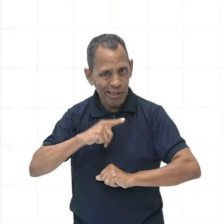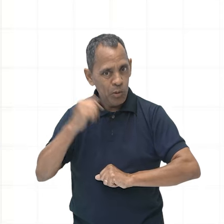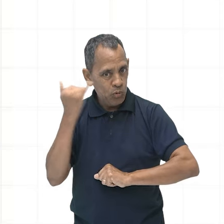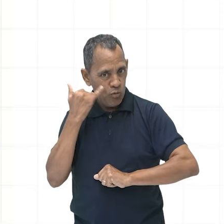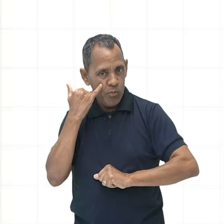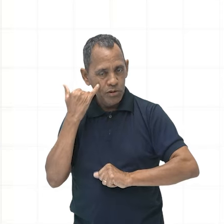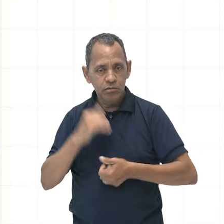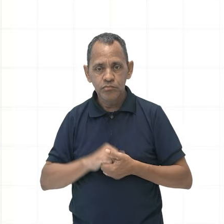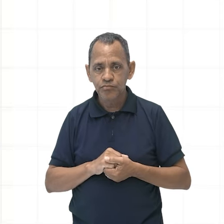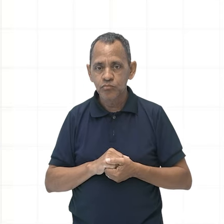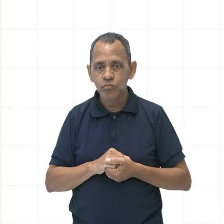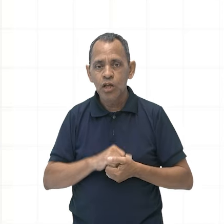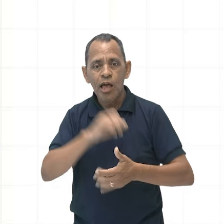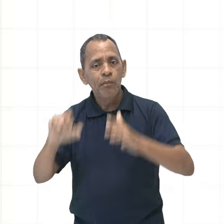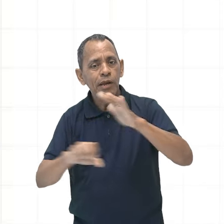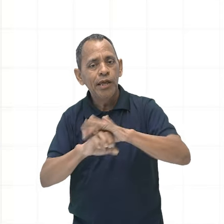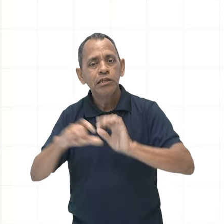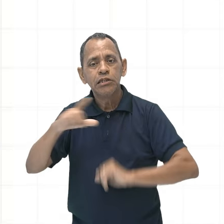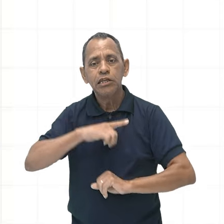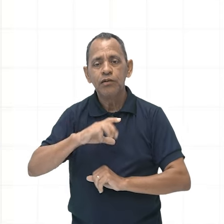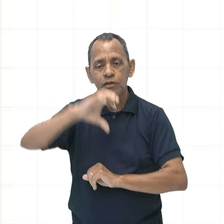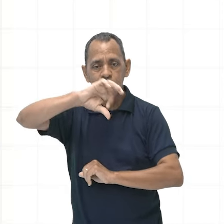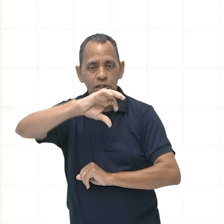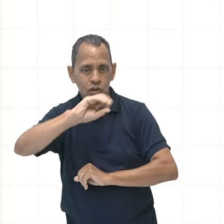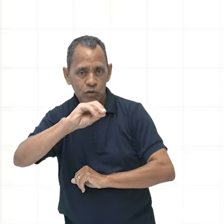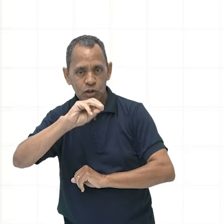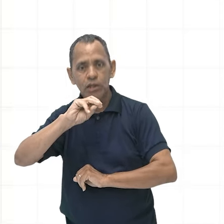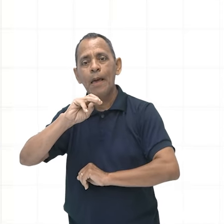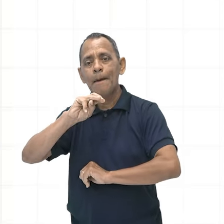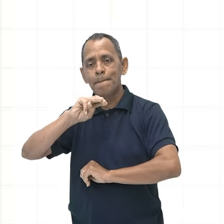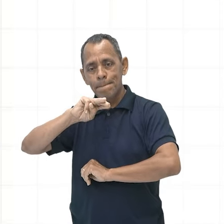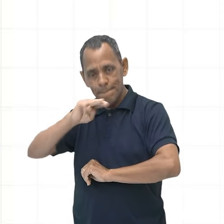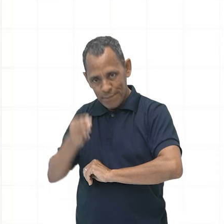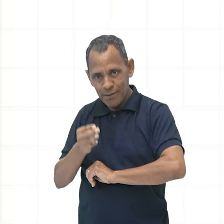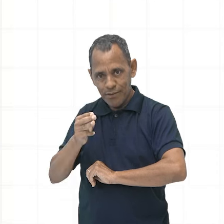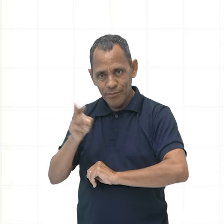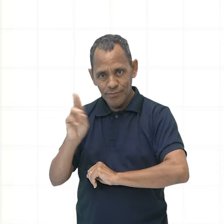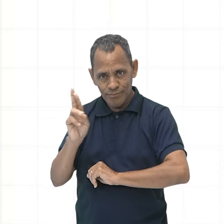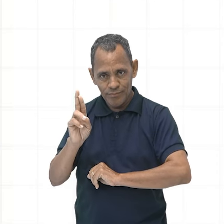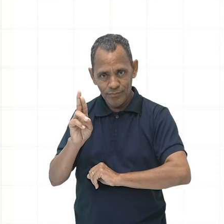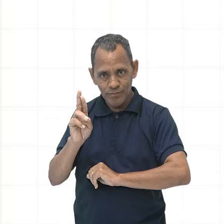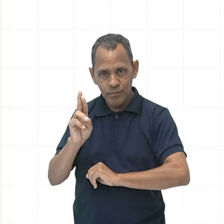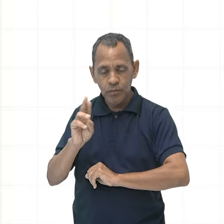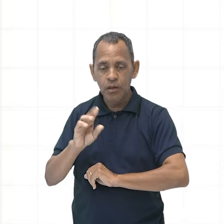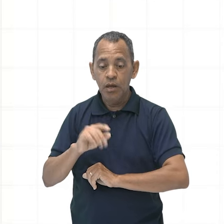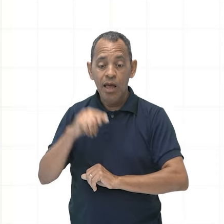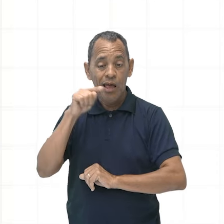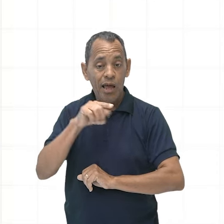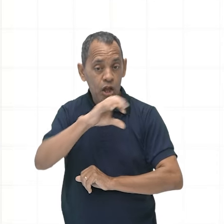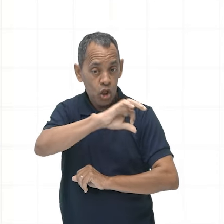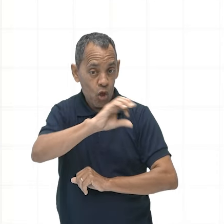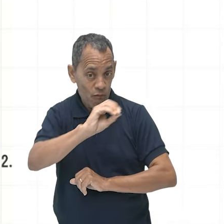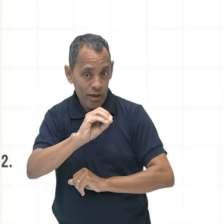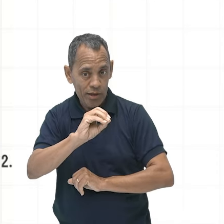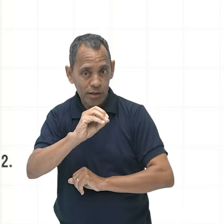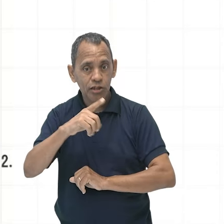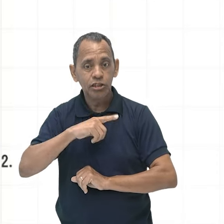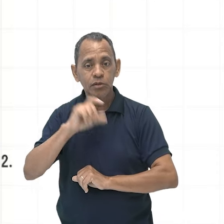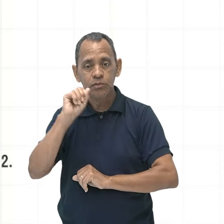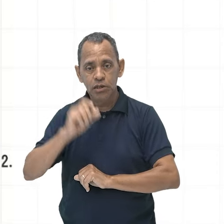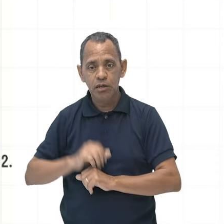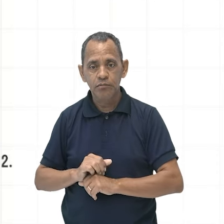ela teve de receita 90 milhões de reais. Então, de 90 milhões de reais, nós